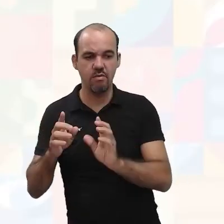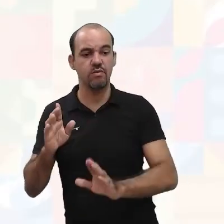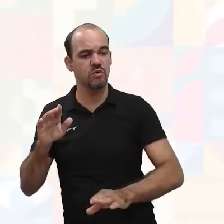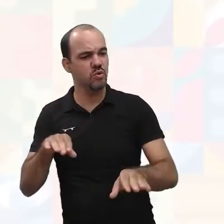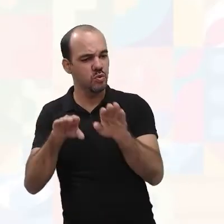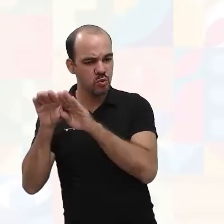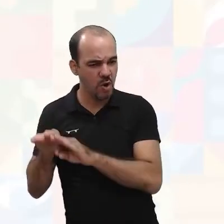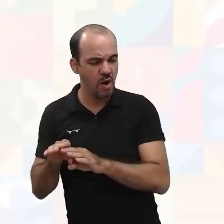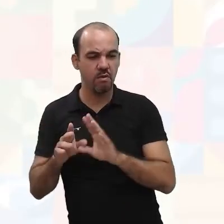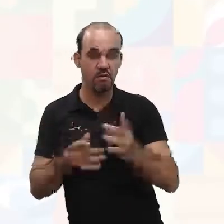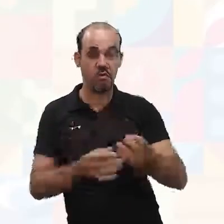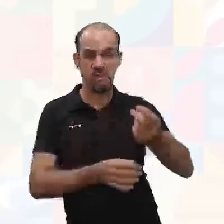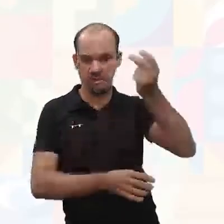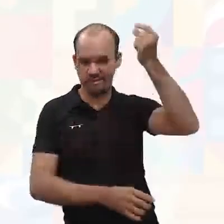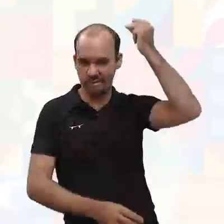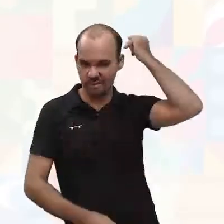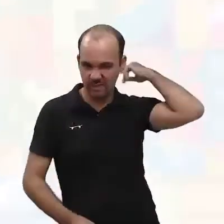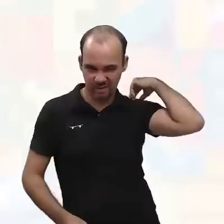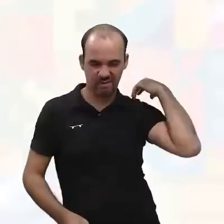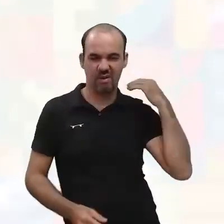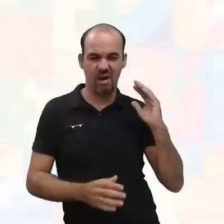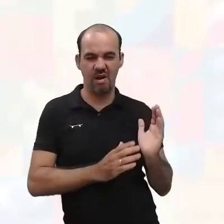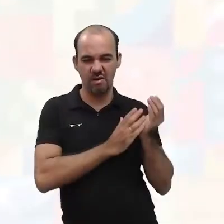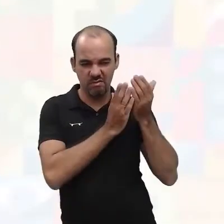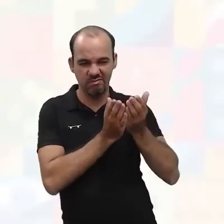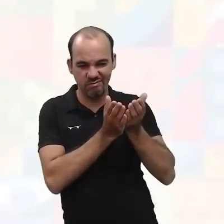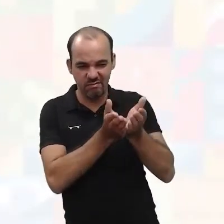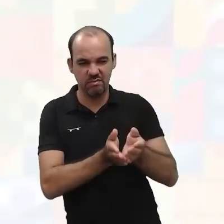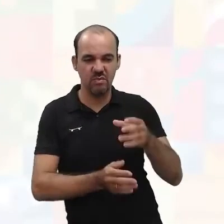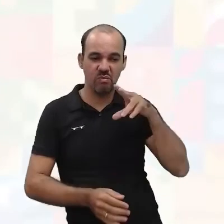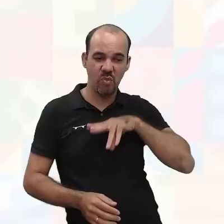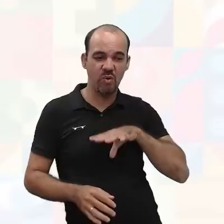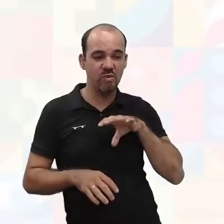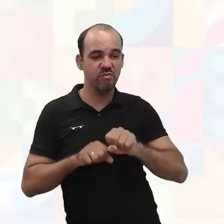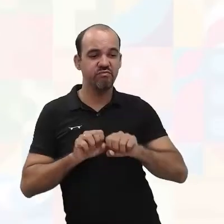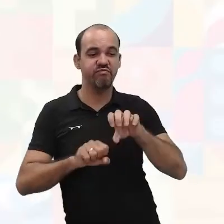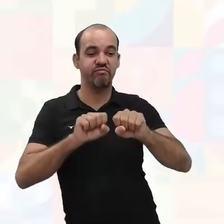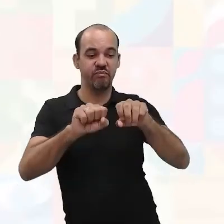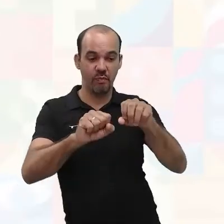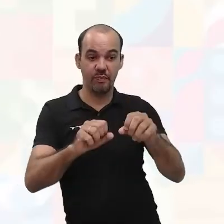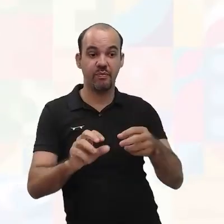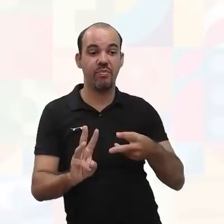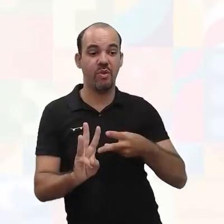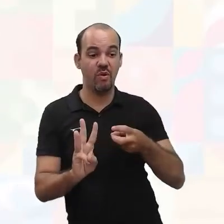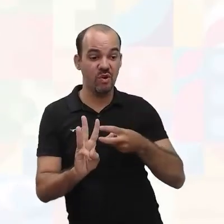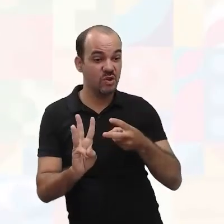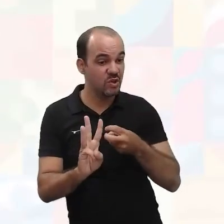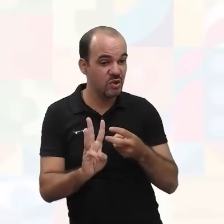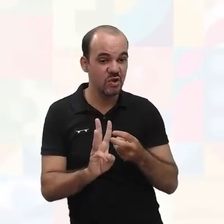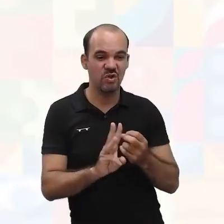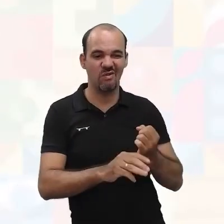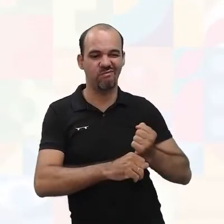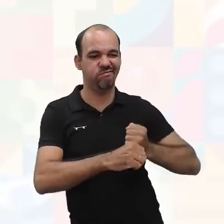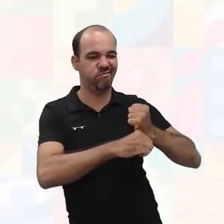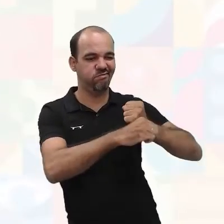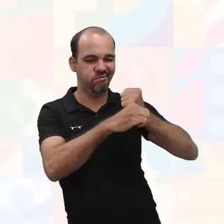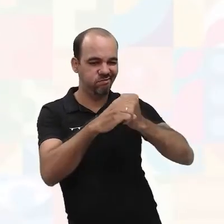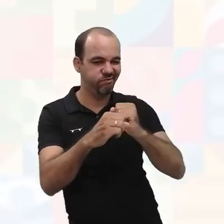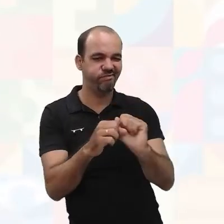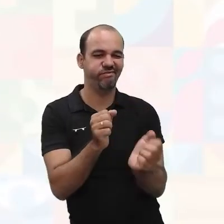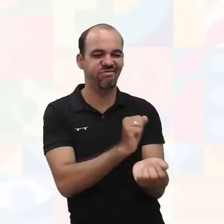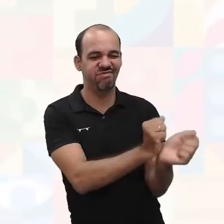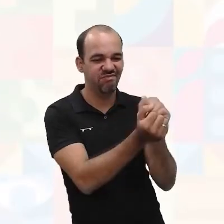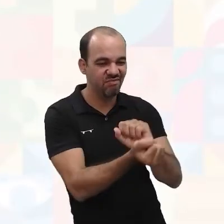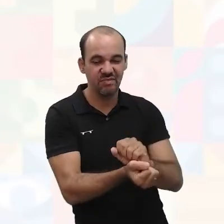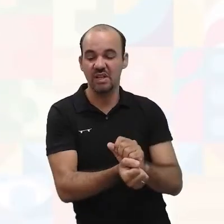né? Do avanço da empresa colonial sobre a terra dos indígenas, do genocídio indígena, escravização de indígenas e